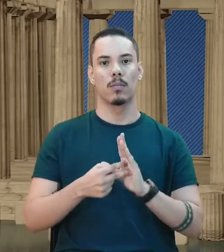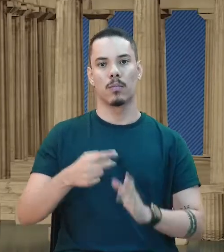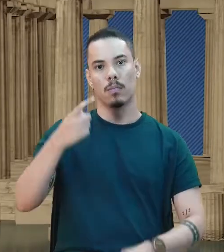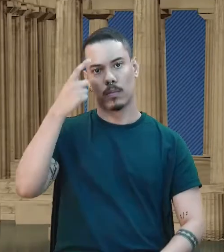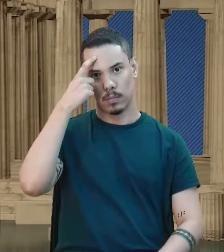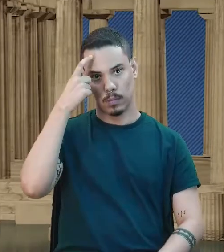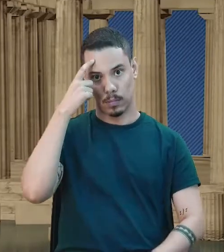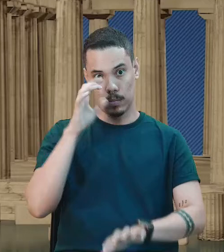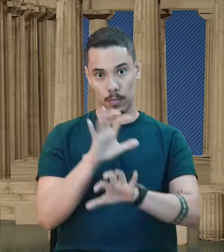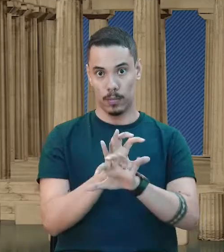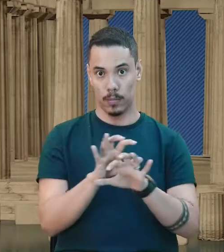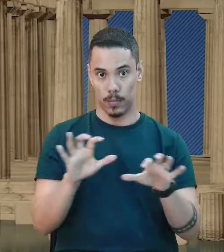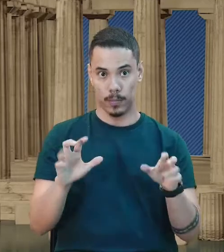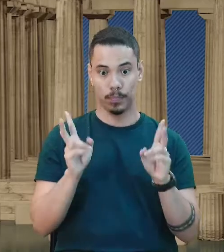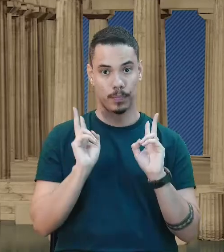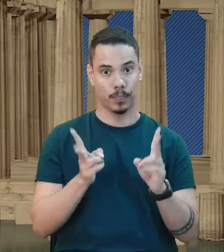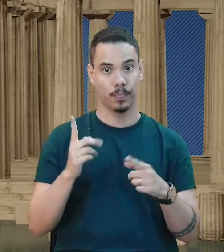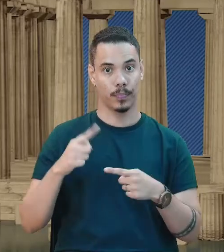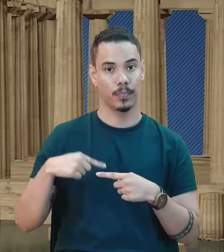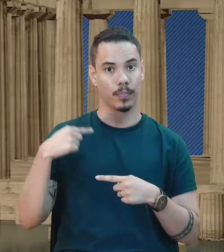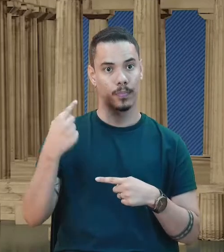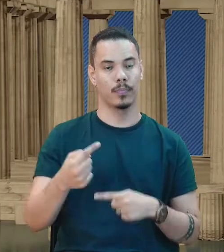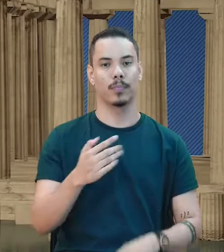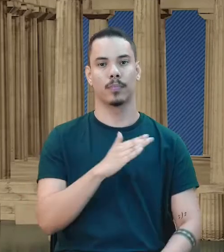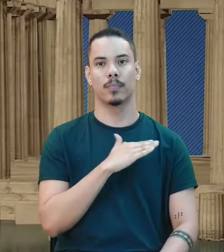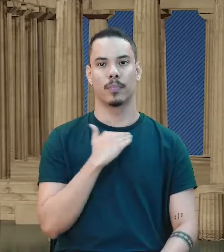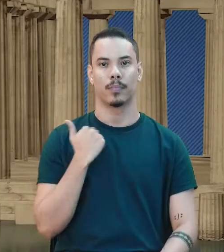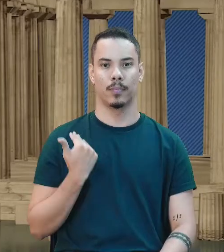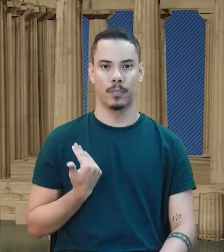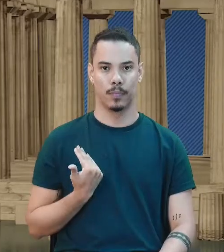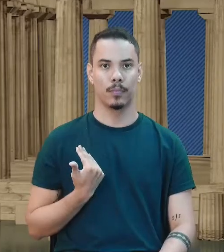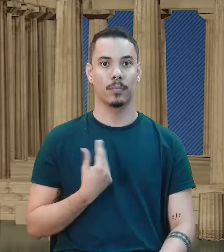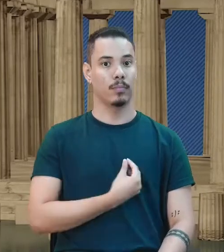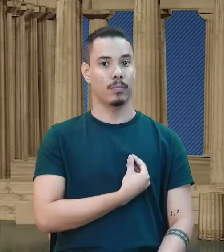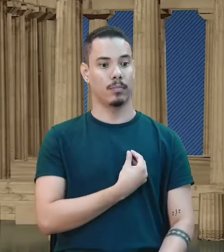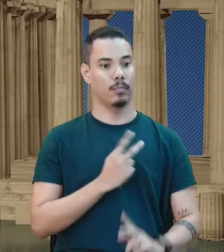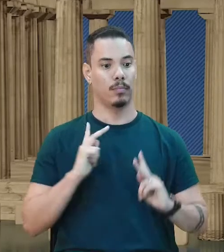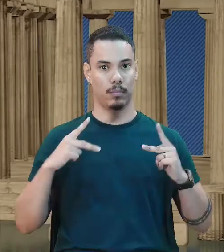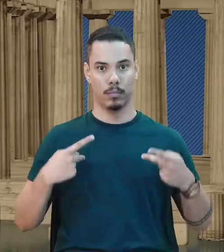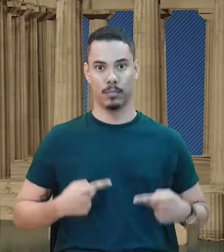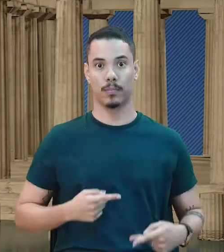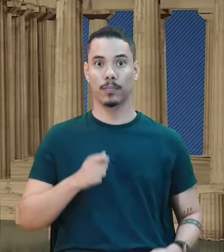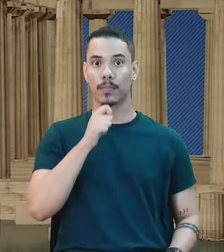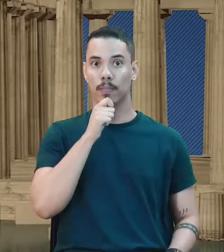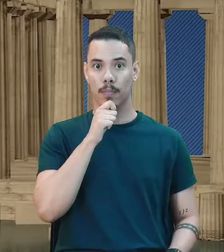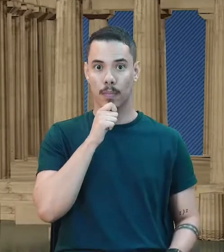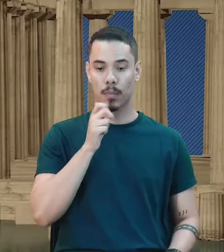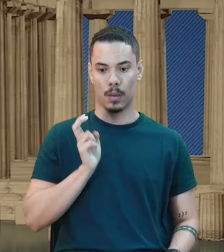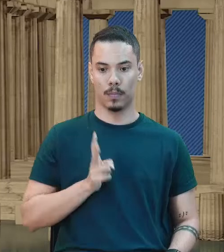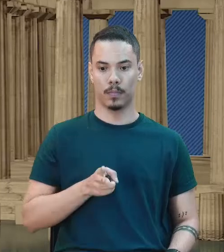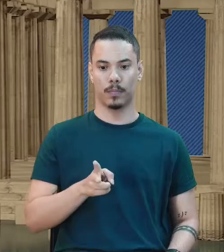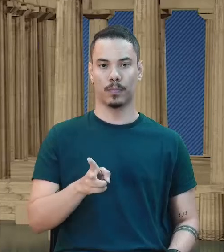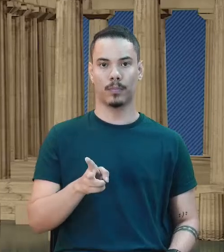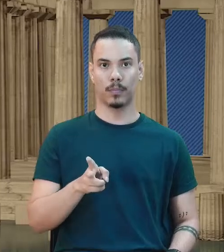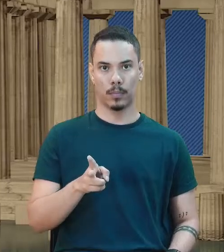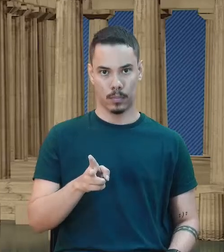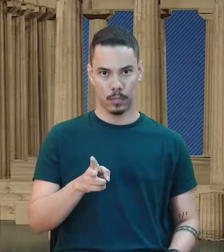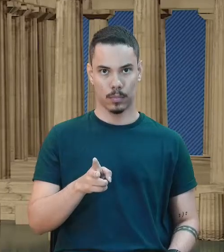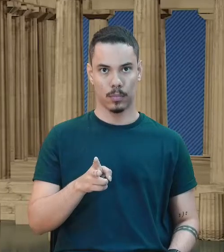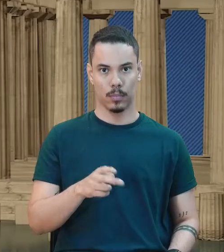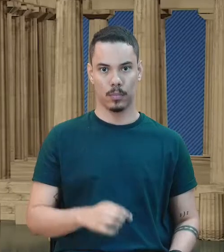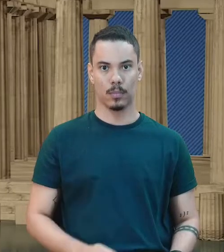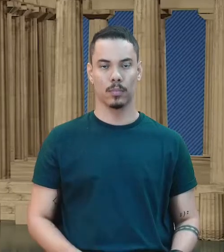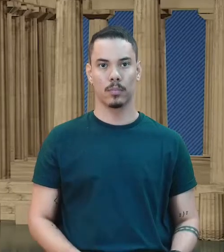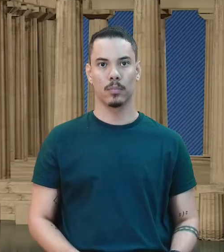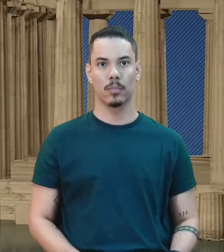que, mesmo após a morte, a vida humana, a minha vida ainda continuaria